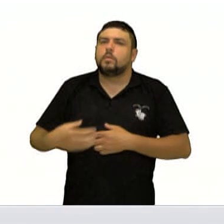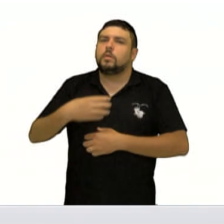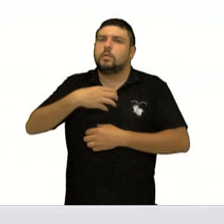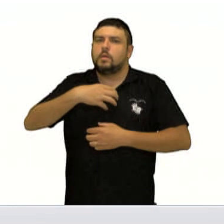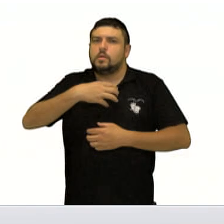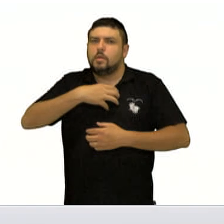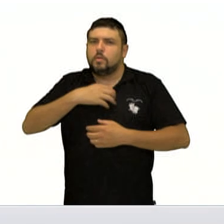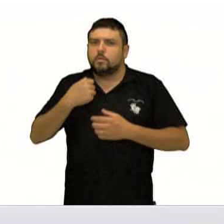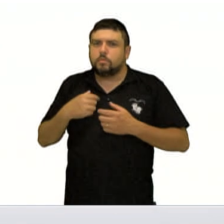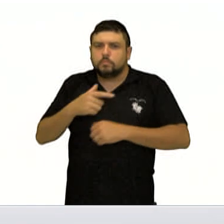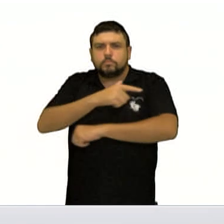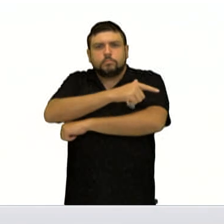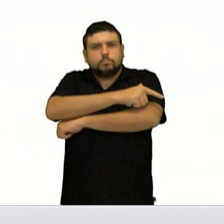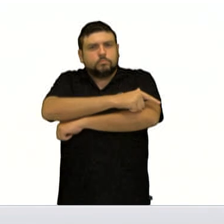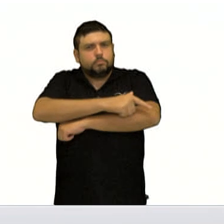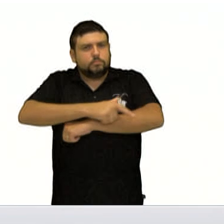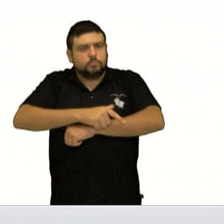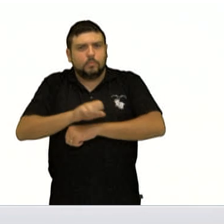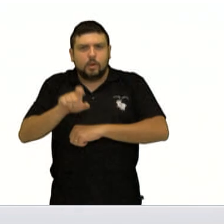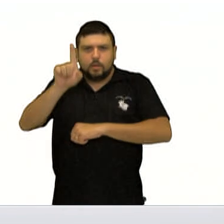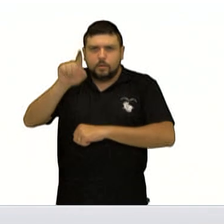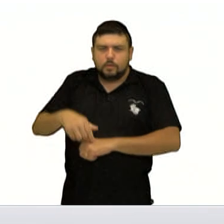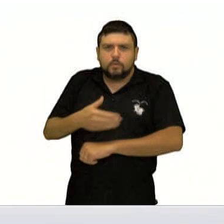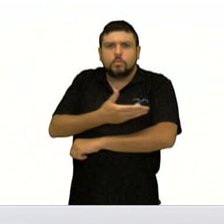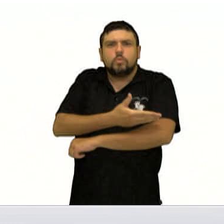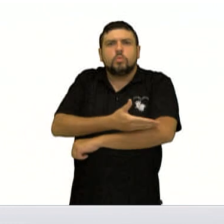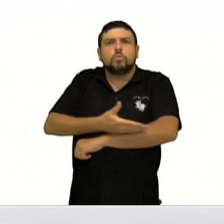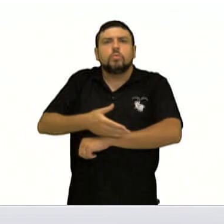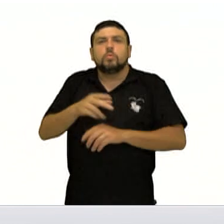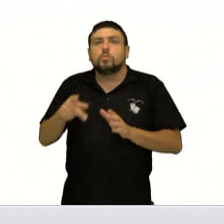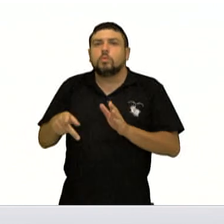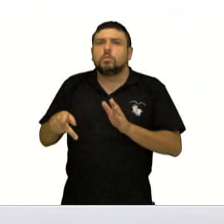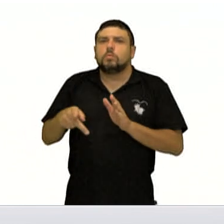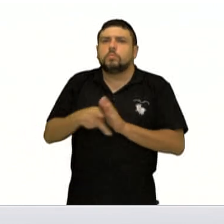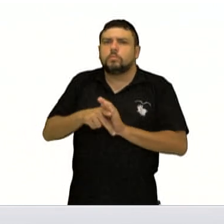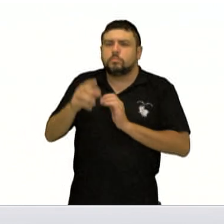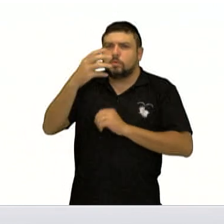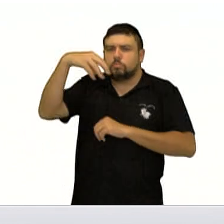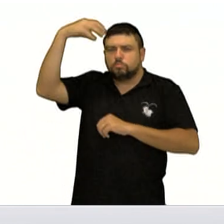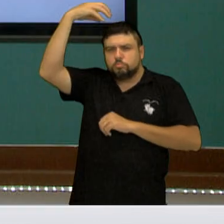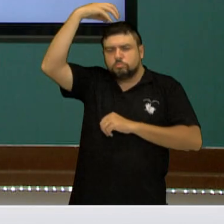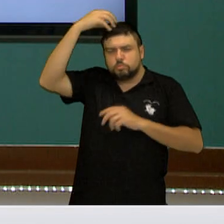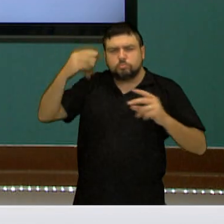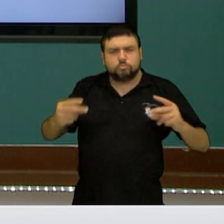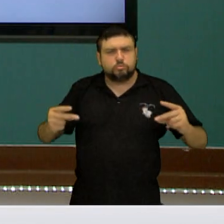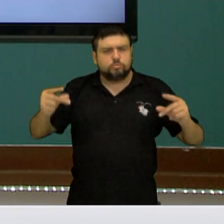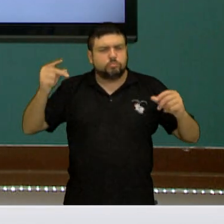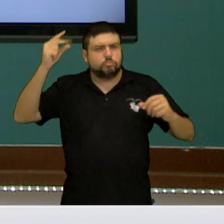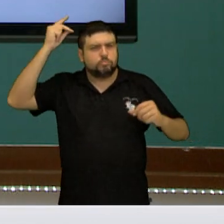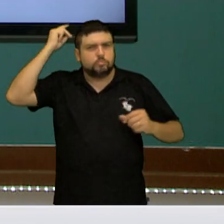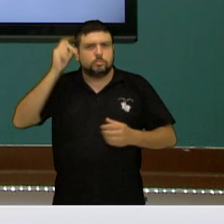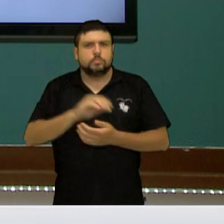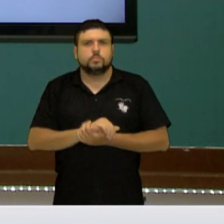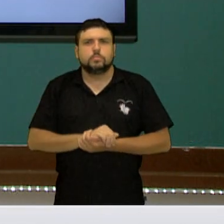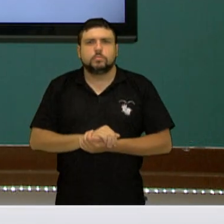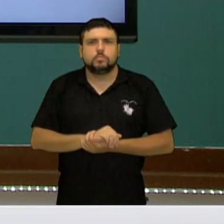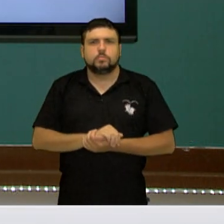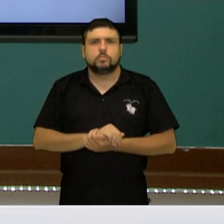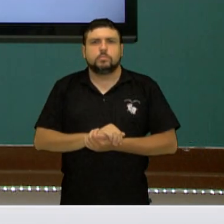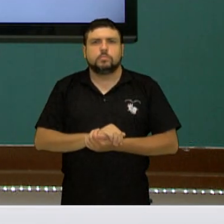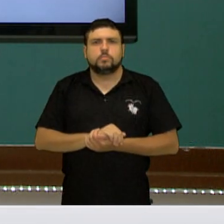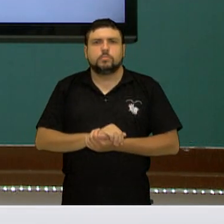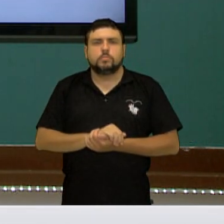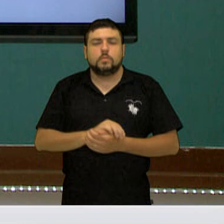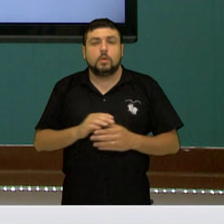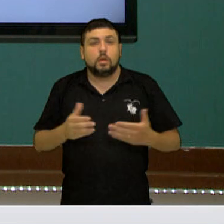deferência, iniciada como um costume exclusivo da nobreza há mais de 1000 anos. Então, era um costume da nobreza. E